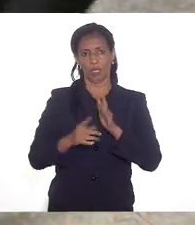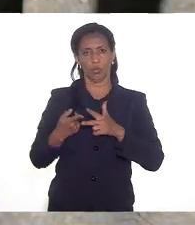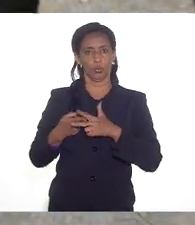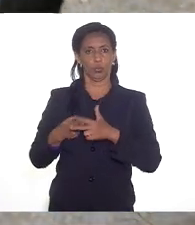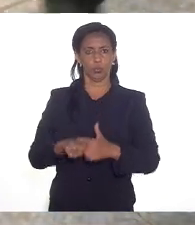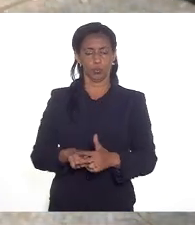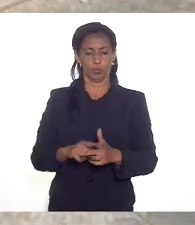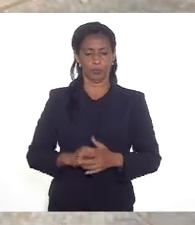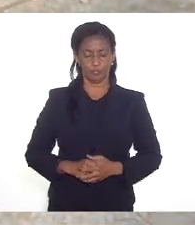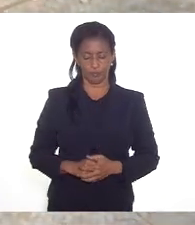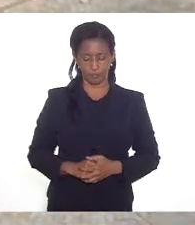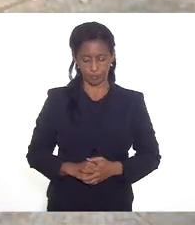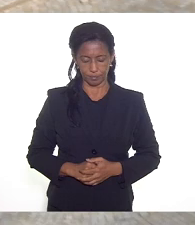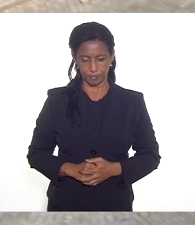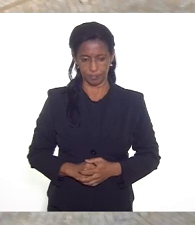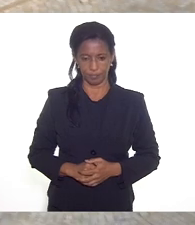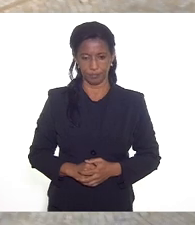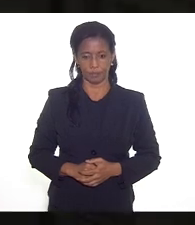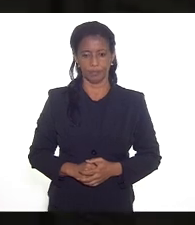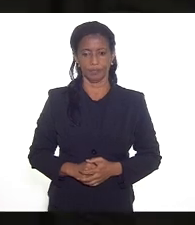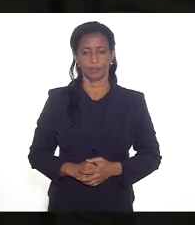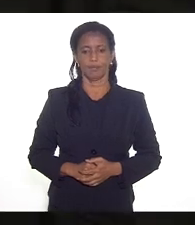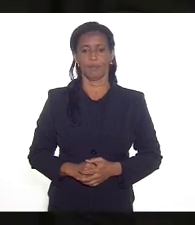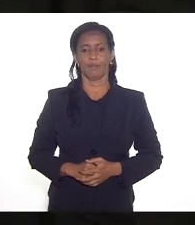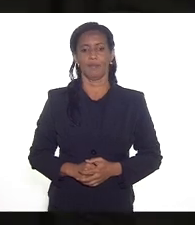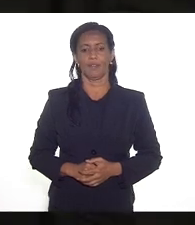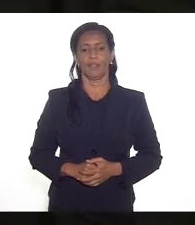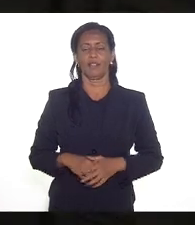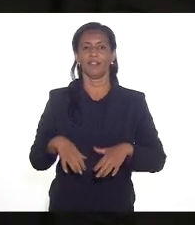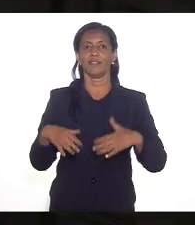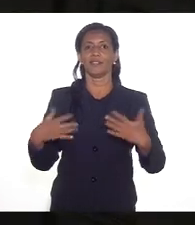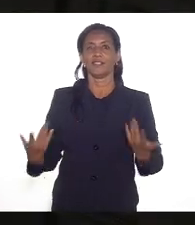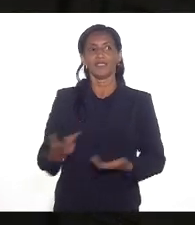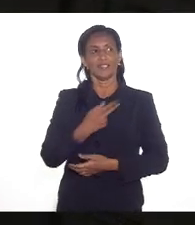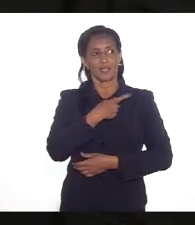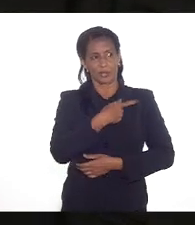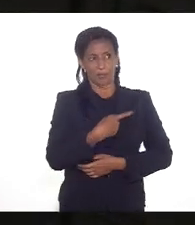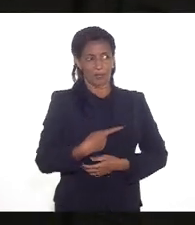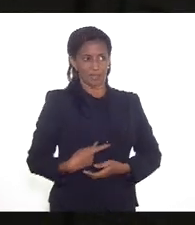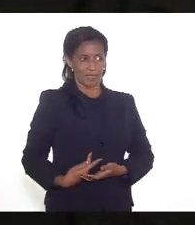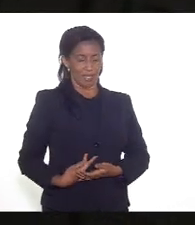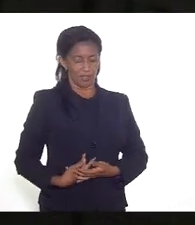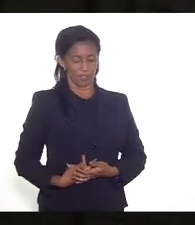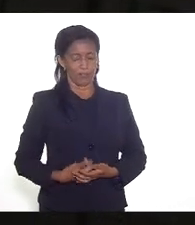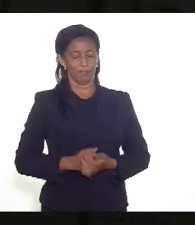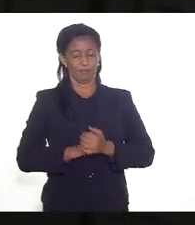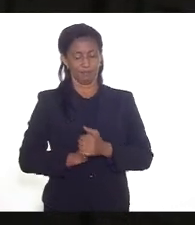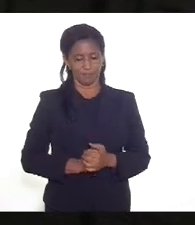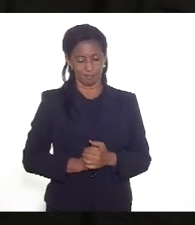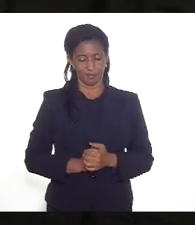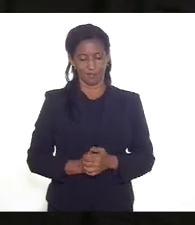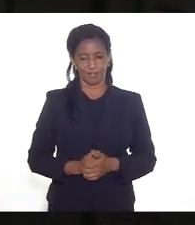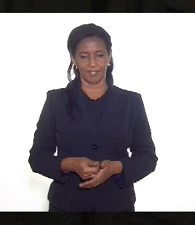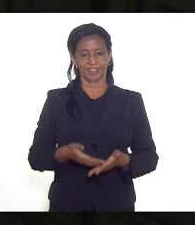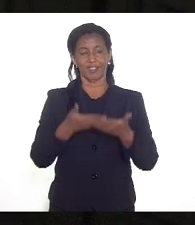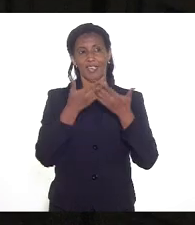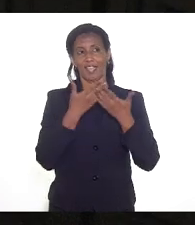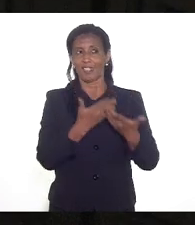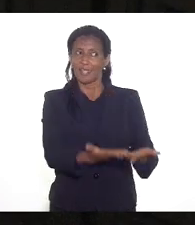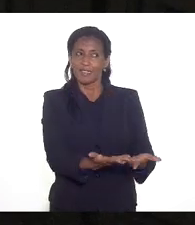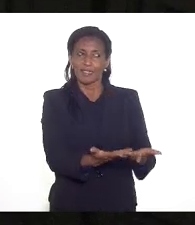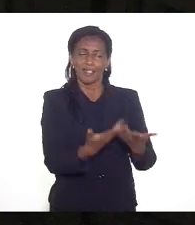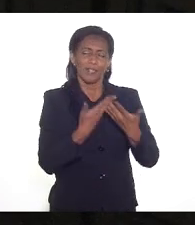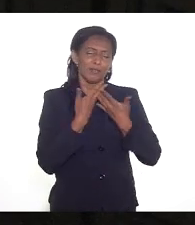final de redação Se apresente tá do Luiz Paulo só para que o vossa excelência o que tanto tem me